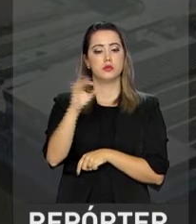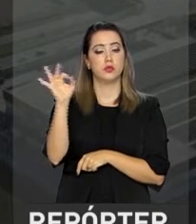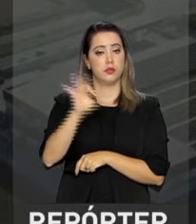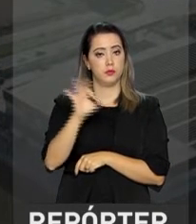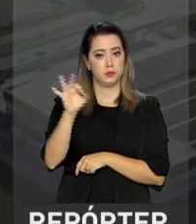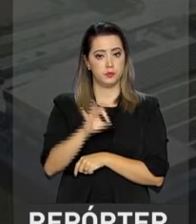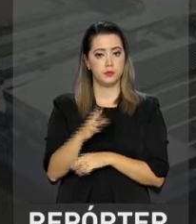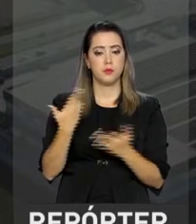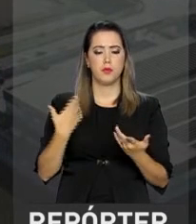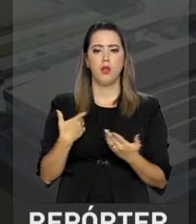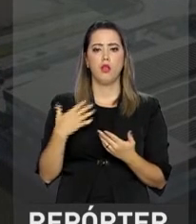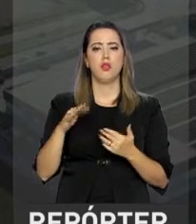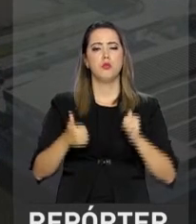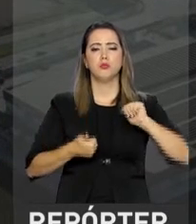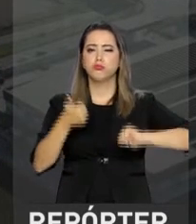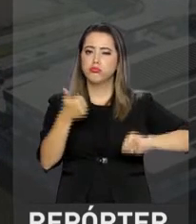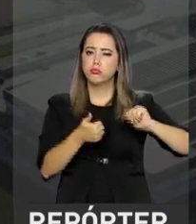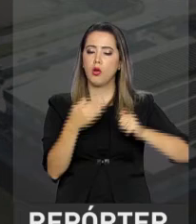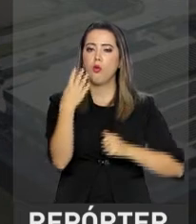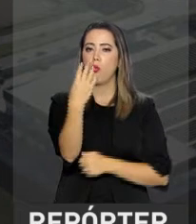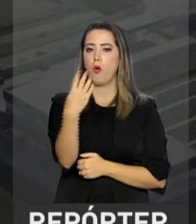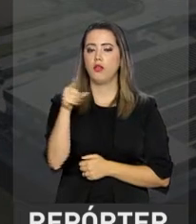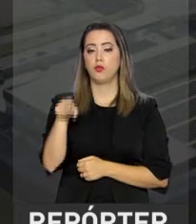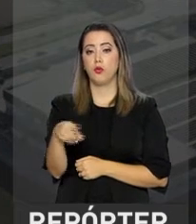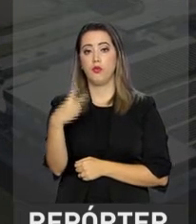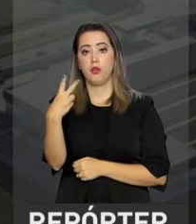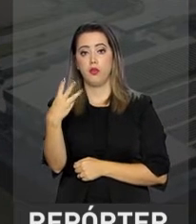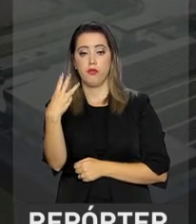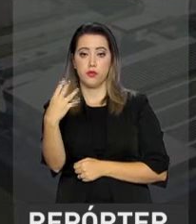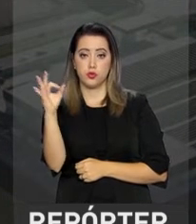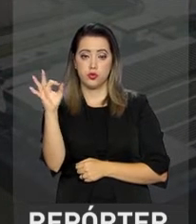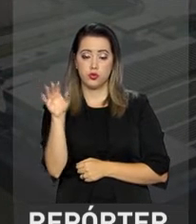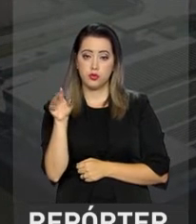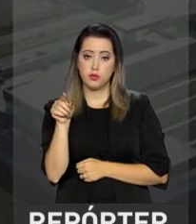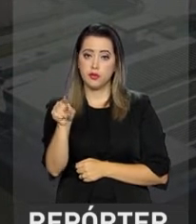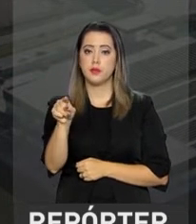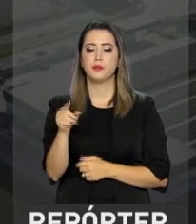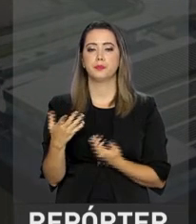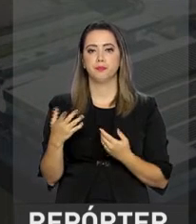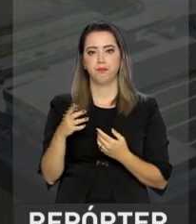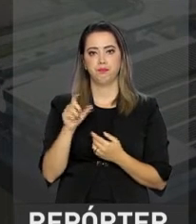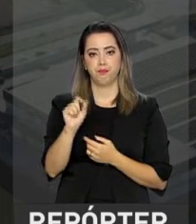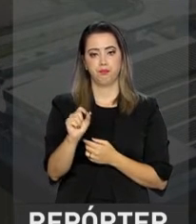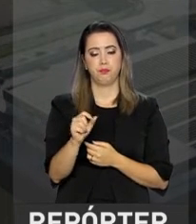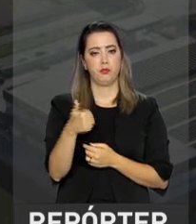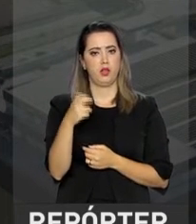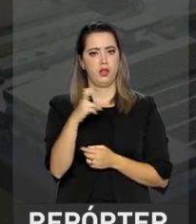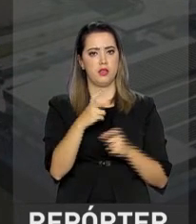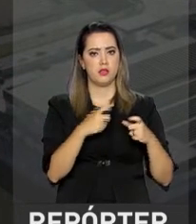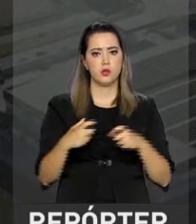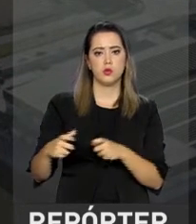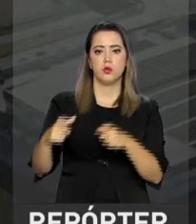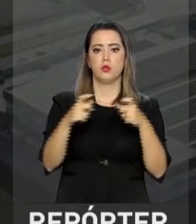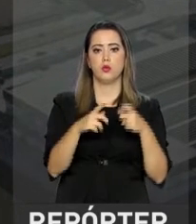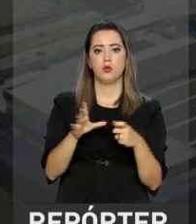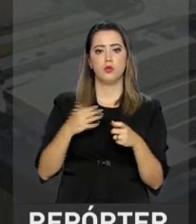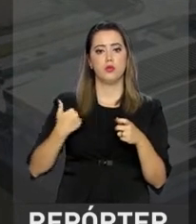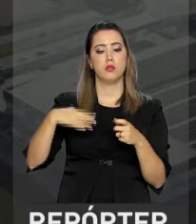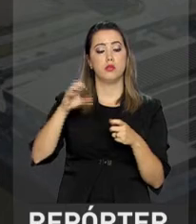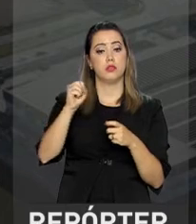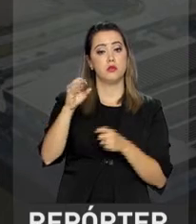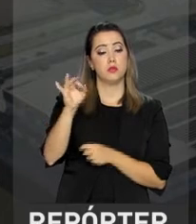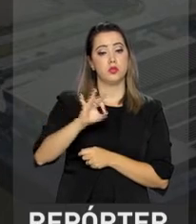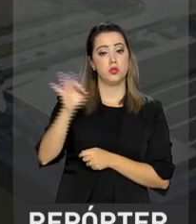ea satisfação média foi de 4,23 pontos a pesquisa foi feita em 15 aeroportos que concentram